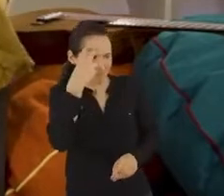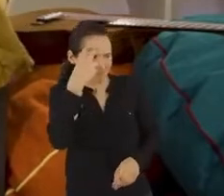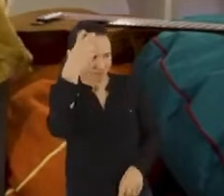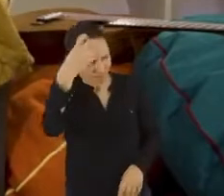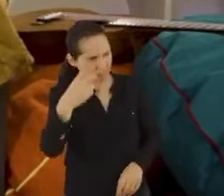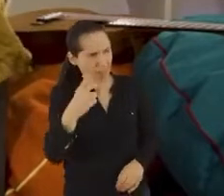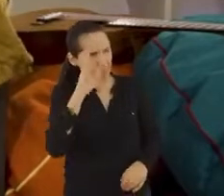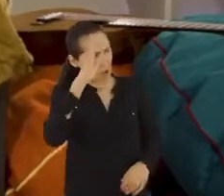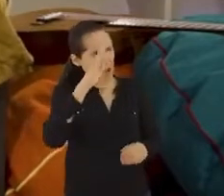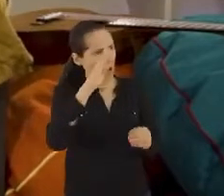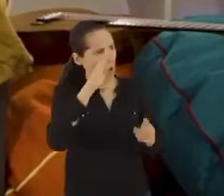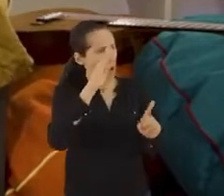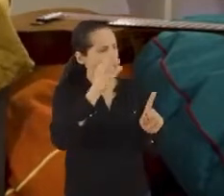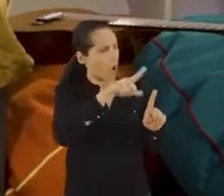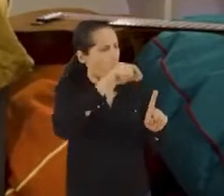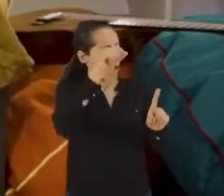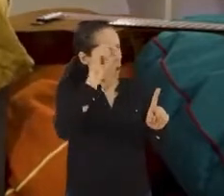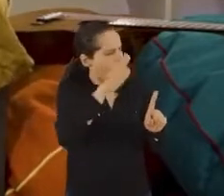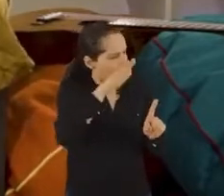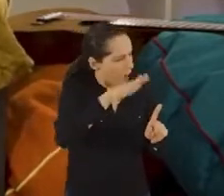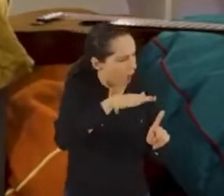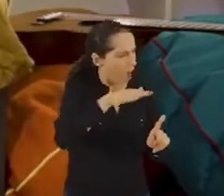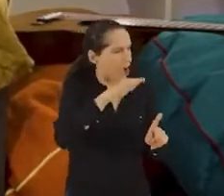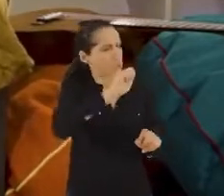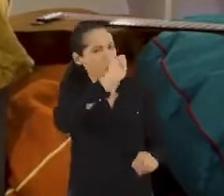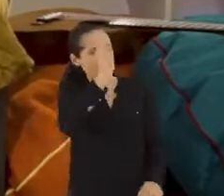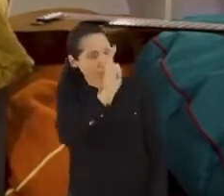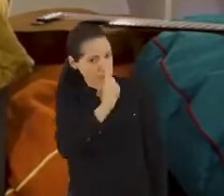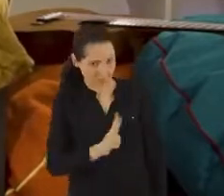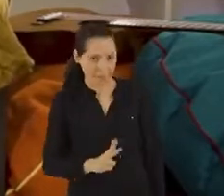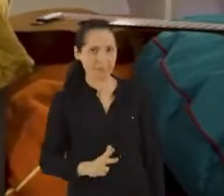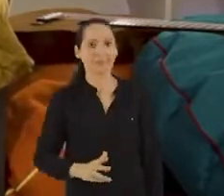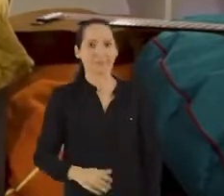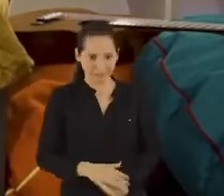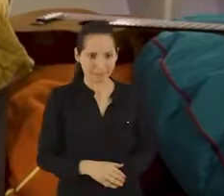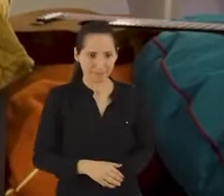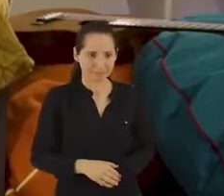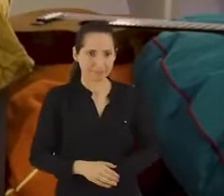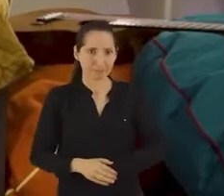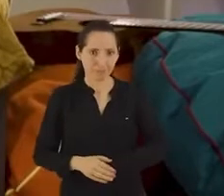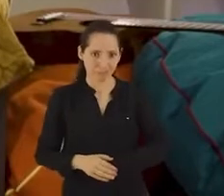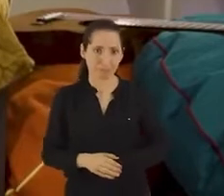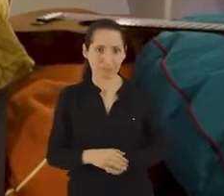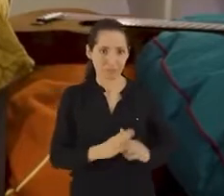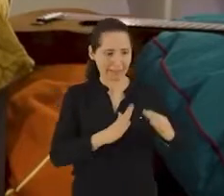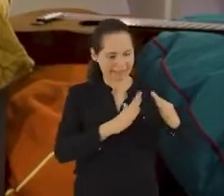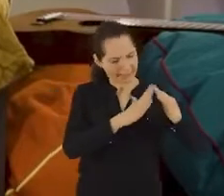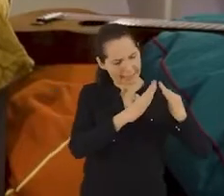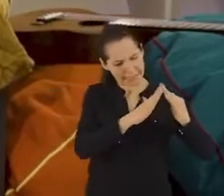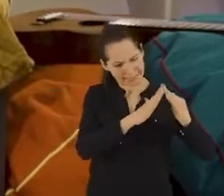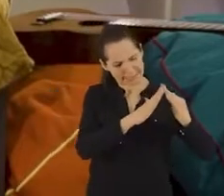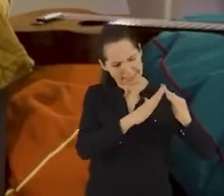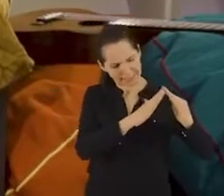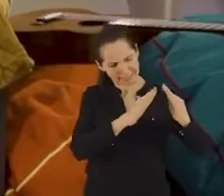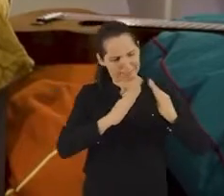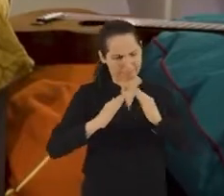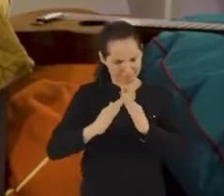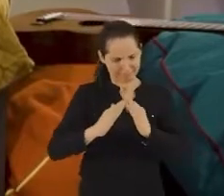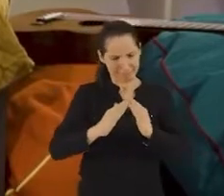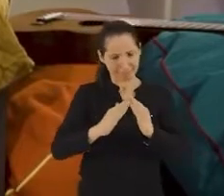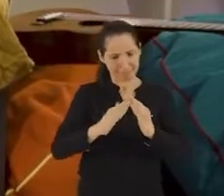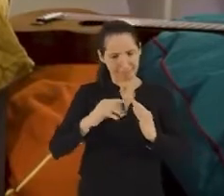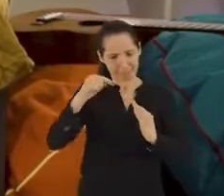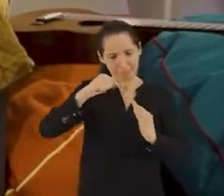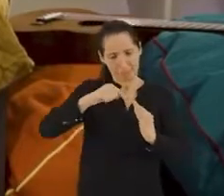inteligente, honrado, esperto. Do lado do Zé Godó, ali, colado no muro, morava